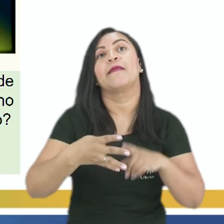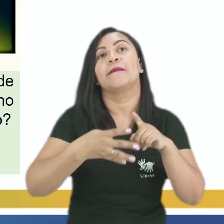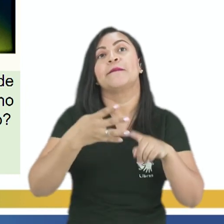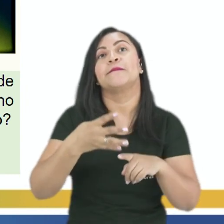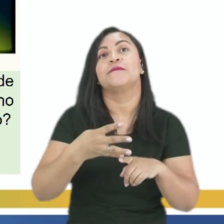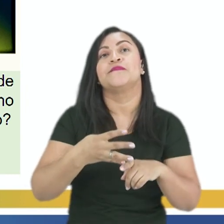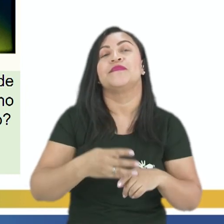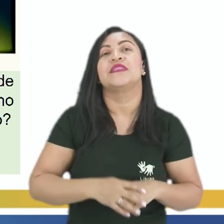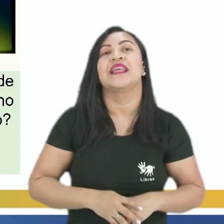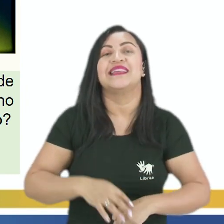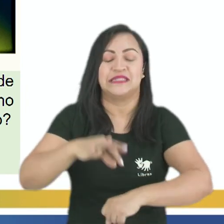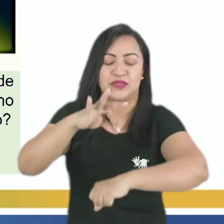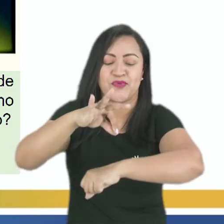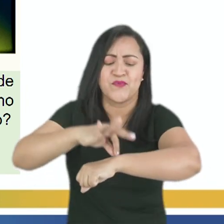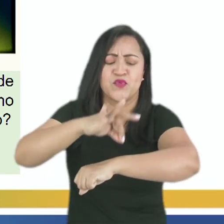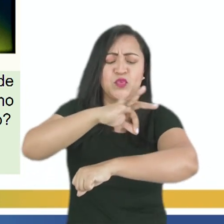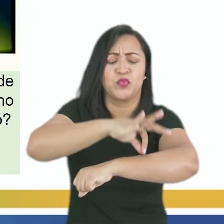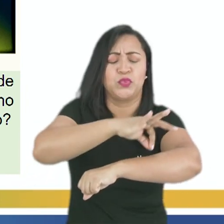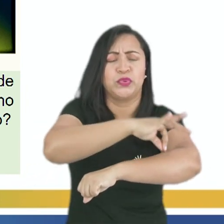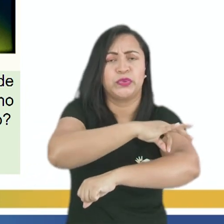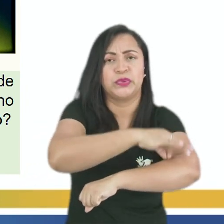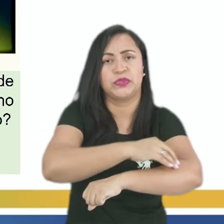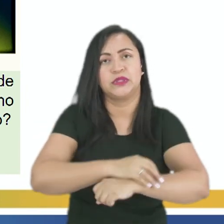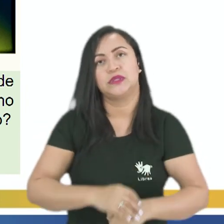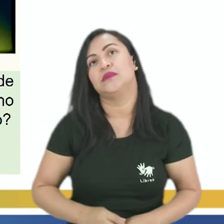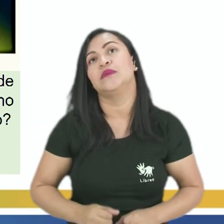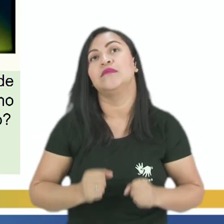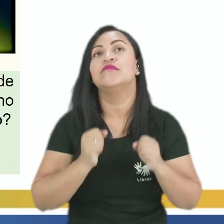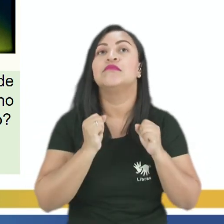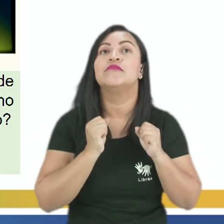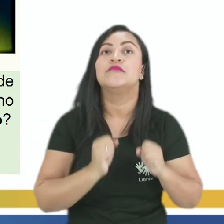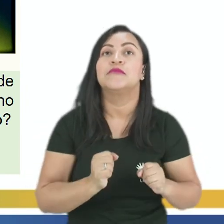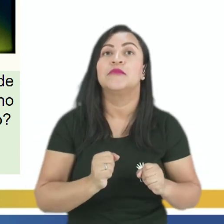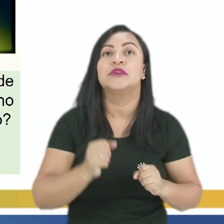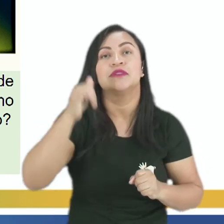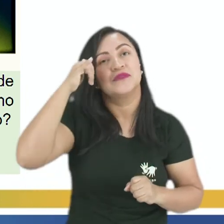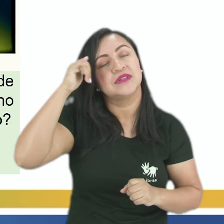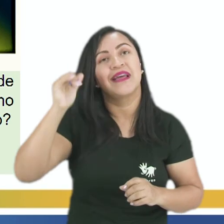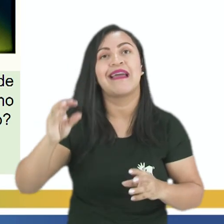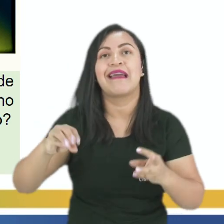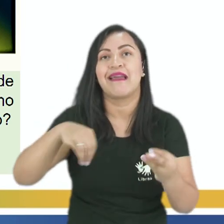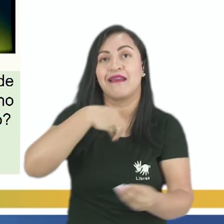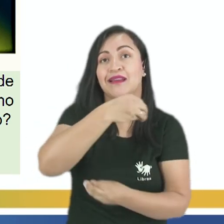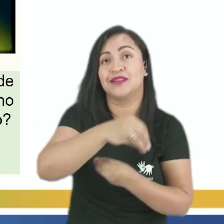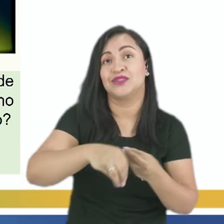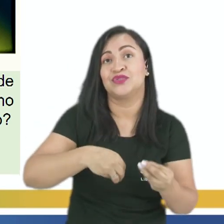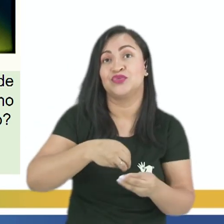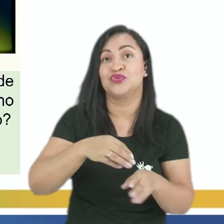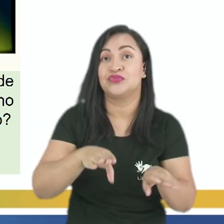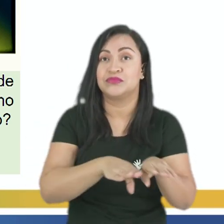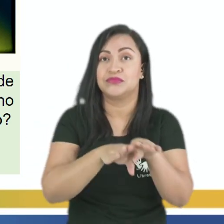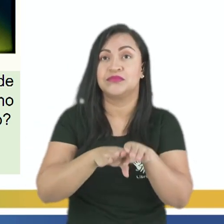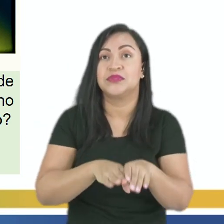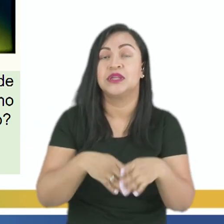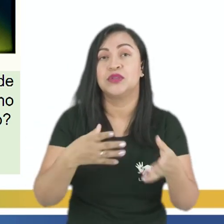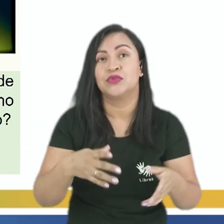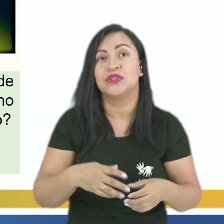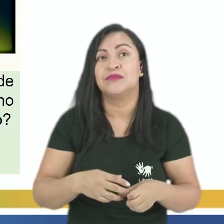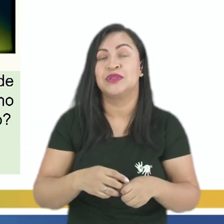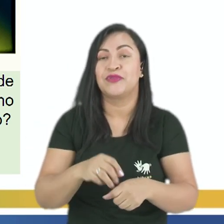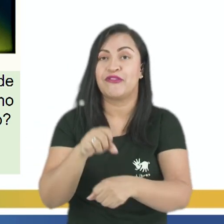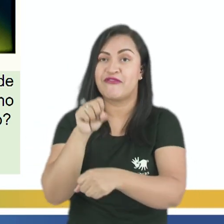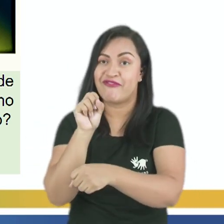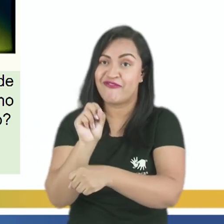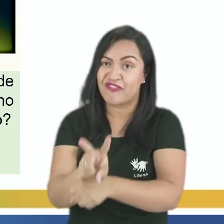por picadas de abelhas e vespas pode ser feita por meio de reações de neutralização. Sabendo que o veneno